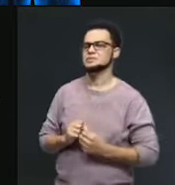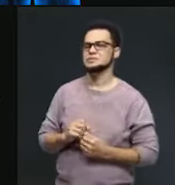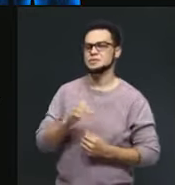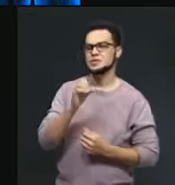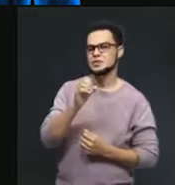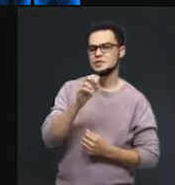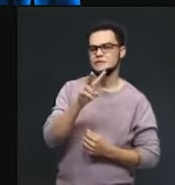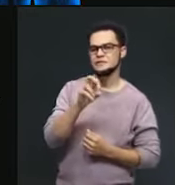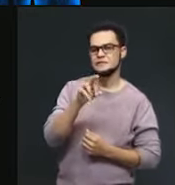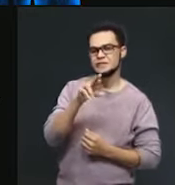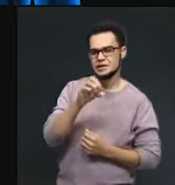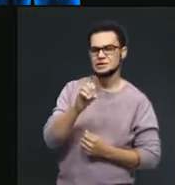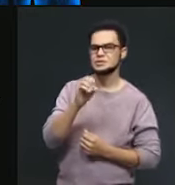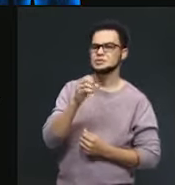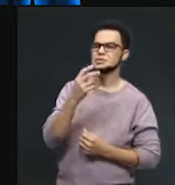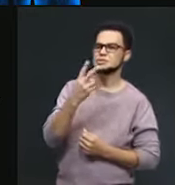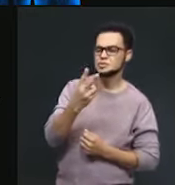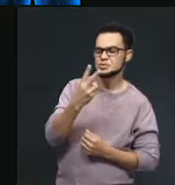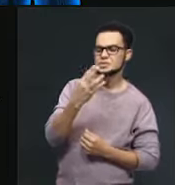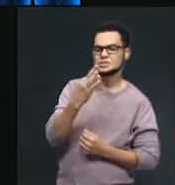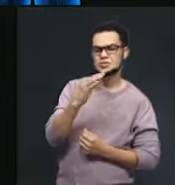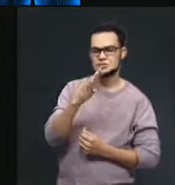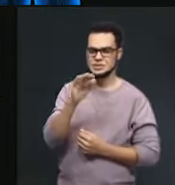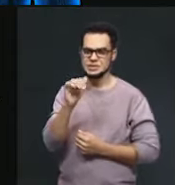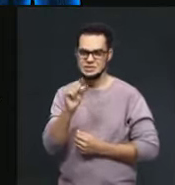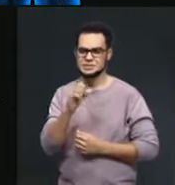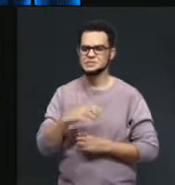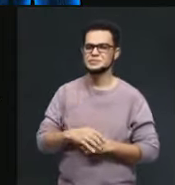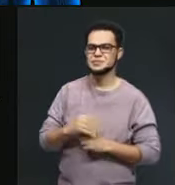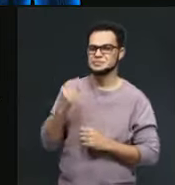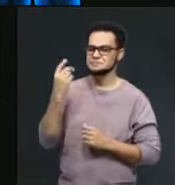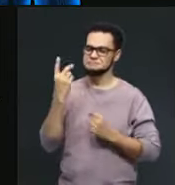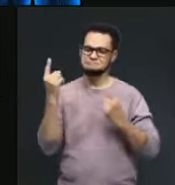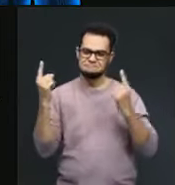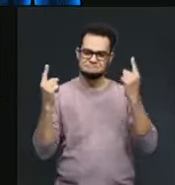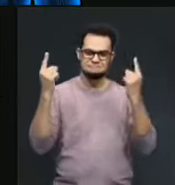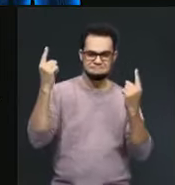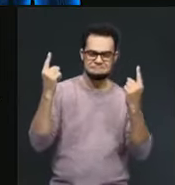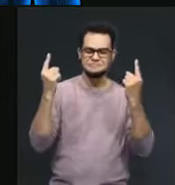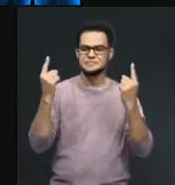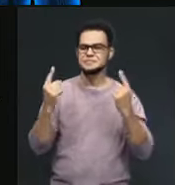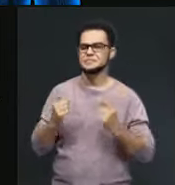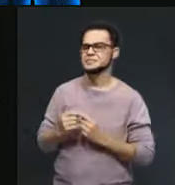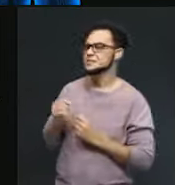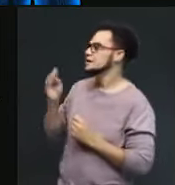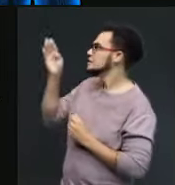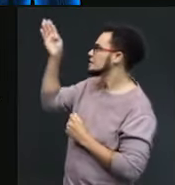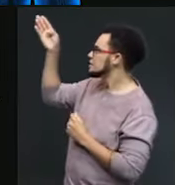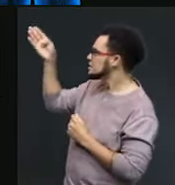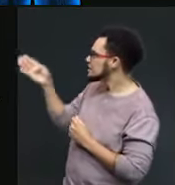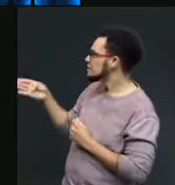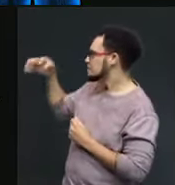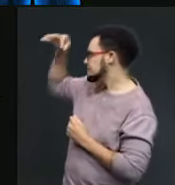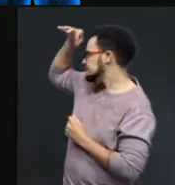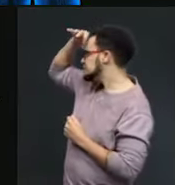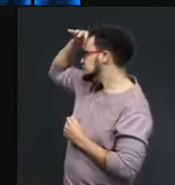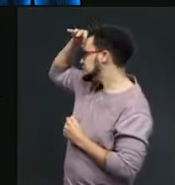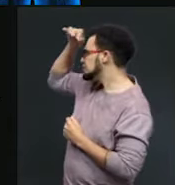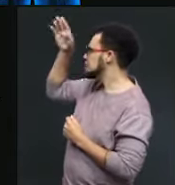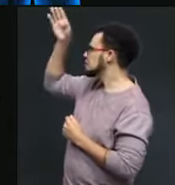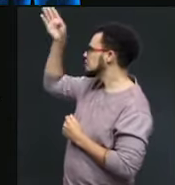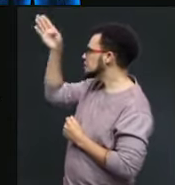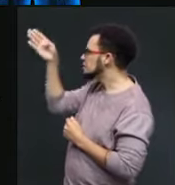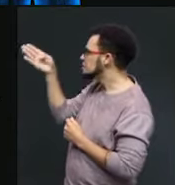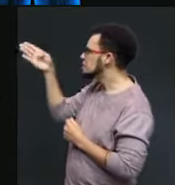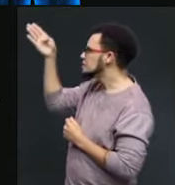2 tubas e o útero, tá? Nós temos aqui também o canal da vagina, vaginal, tá certo? Que vai